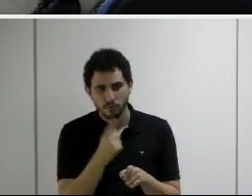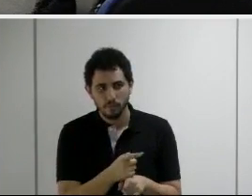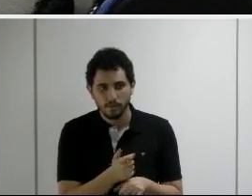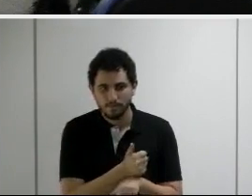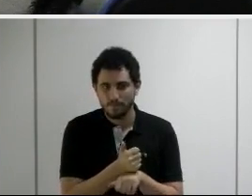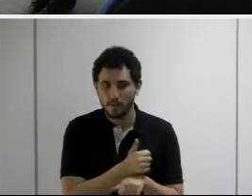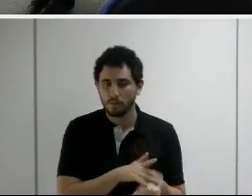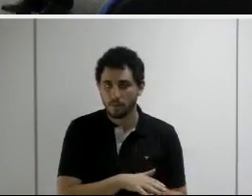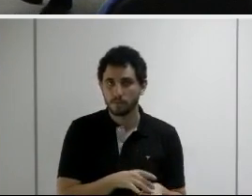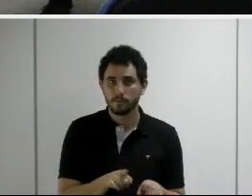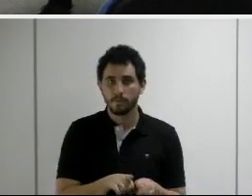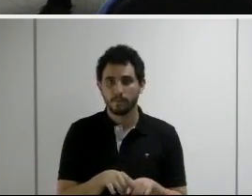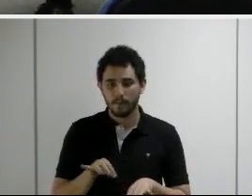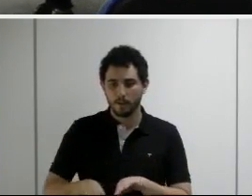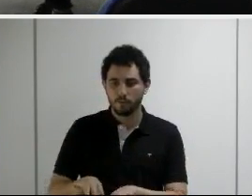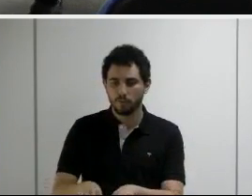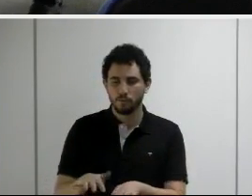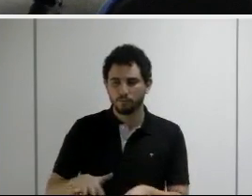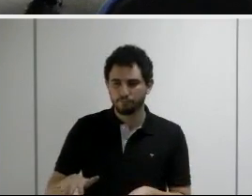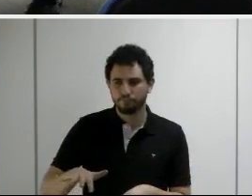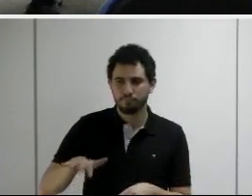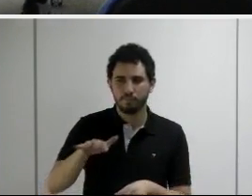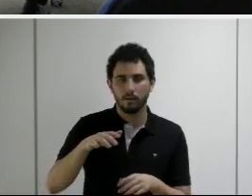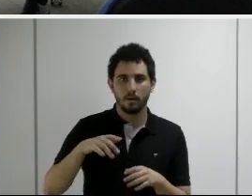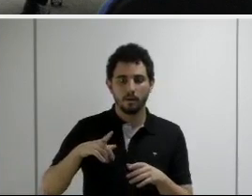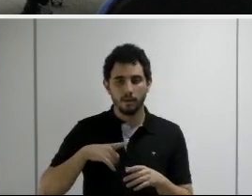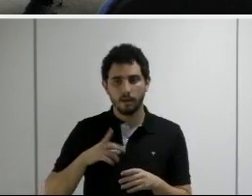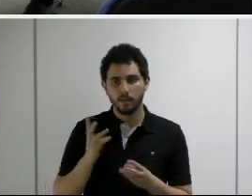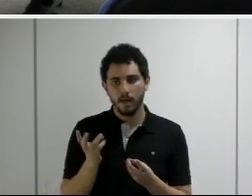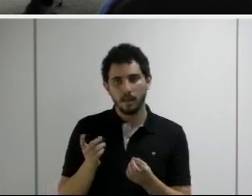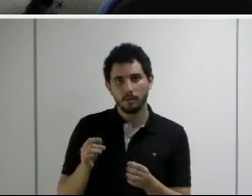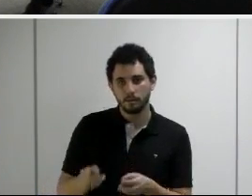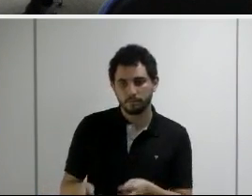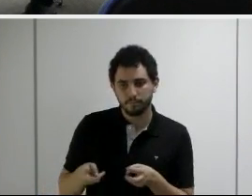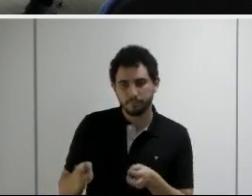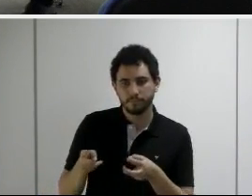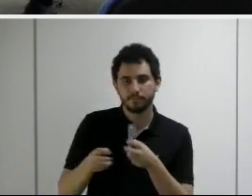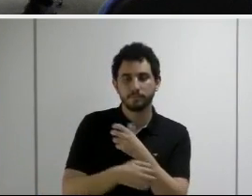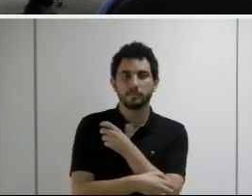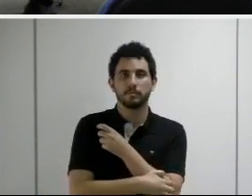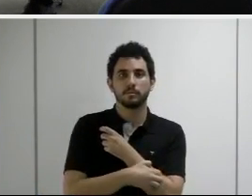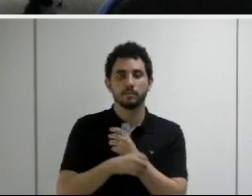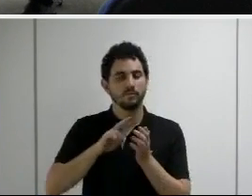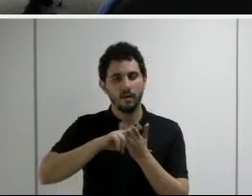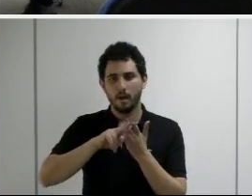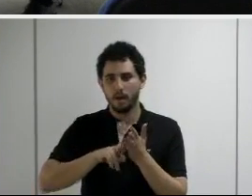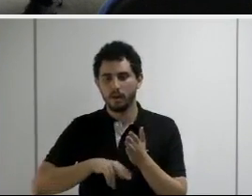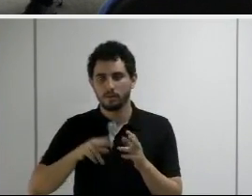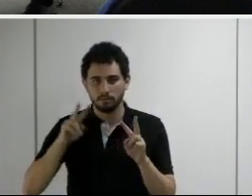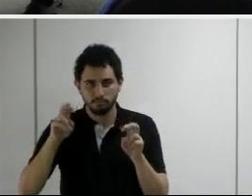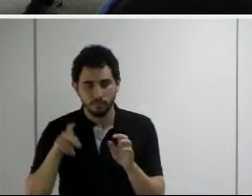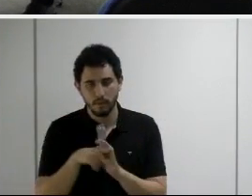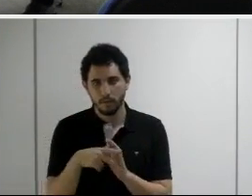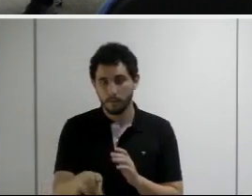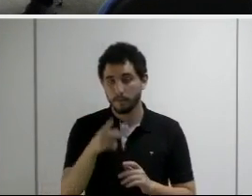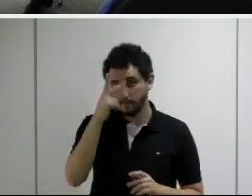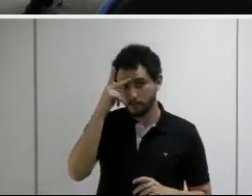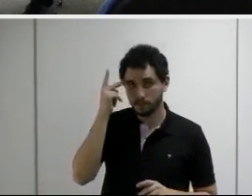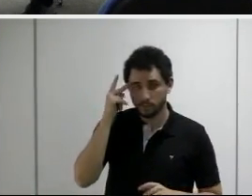de precisão que mapeia lá o campo via drones e que tem dados que permitem identificação de vários elementos daquela pessoa que